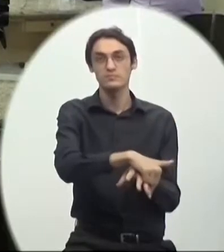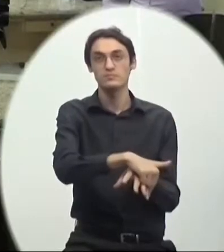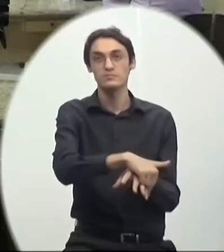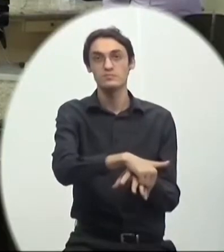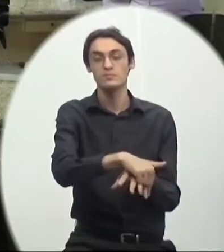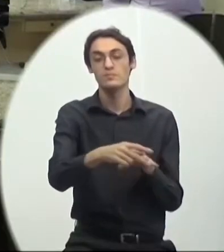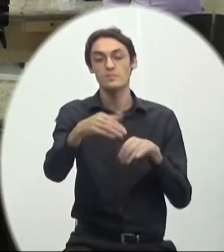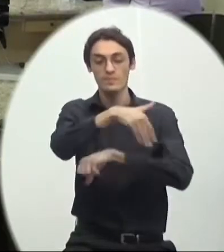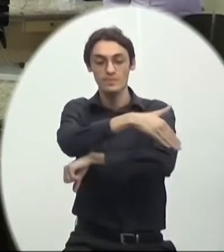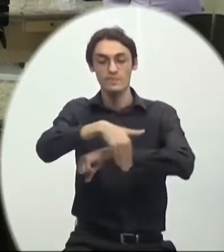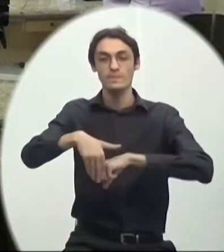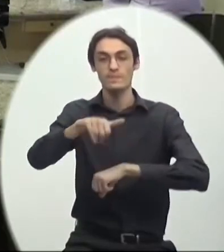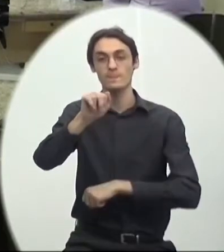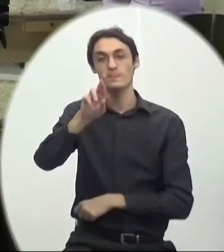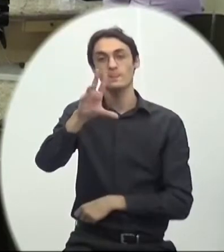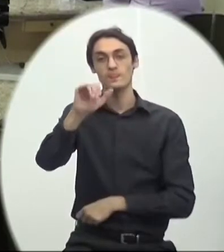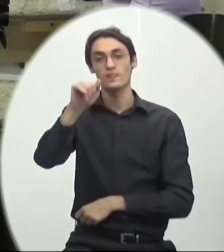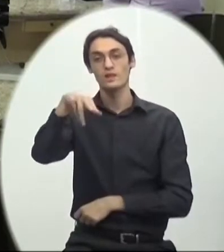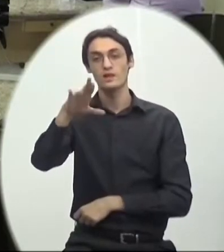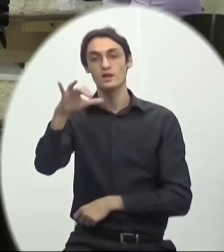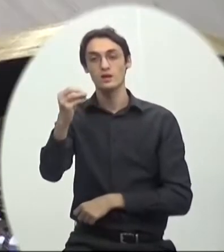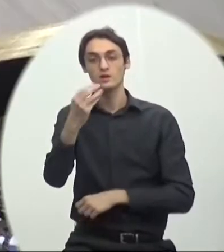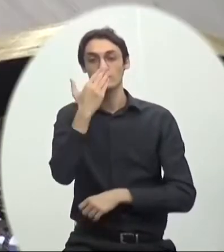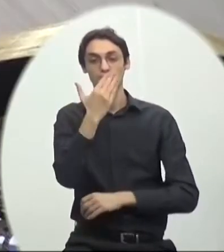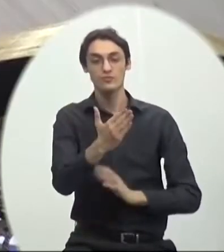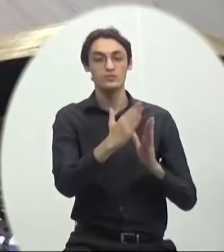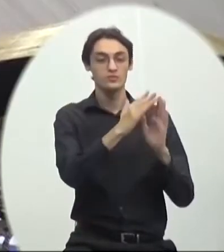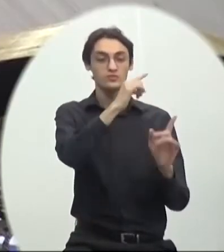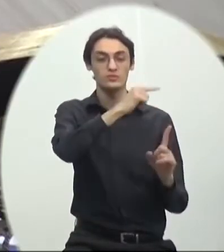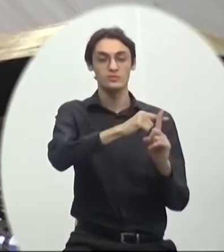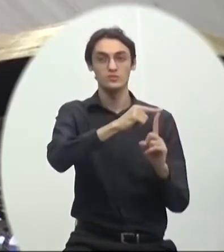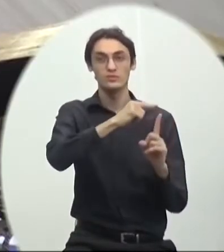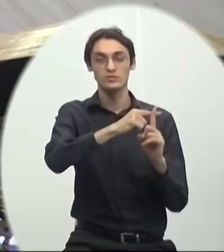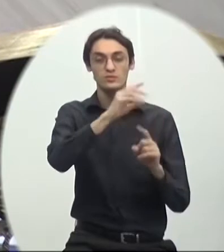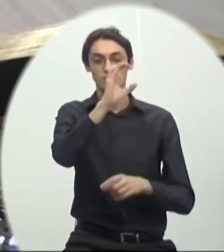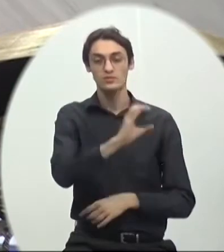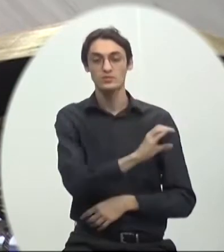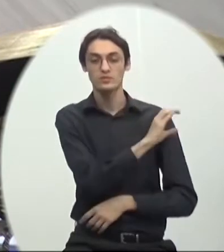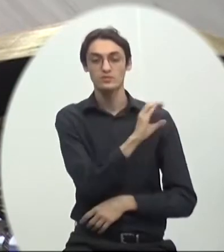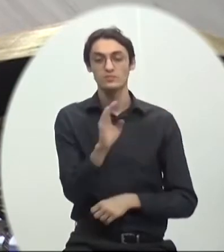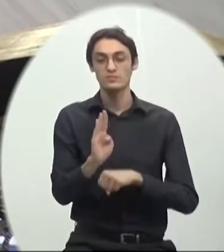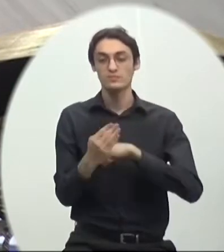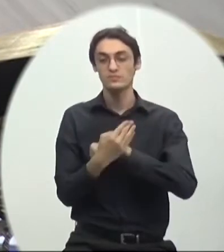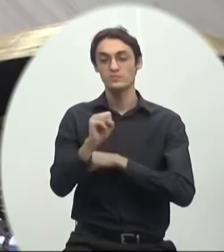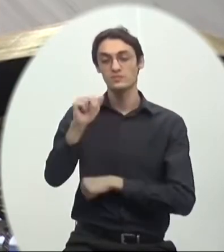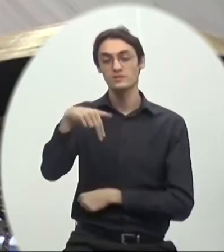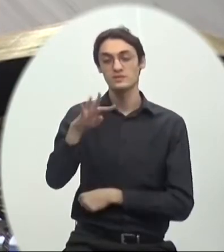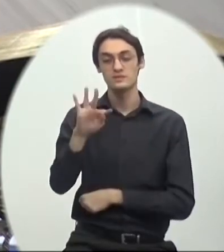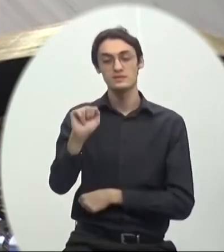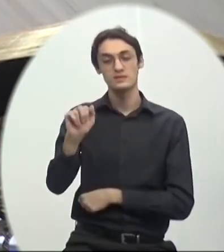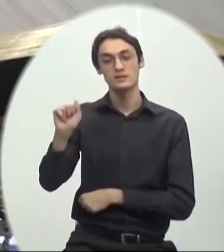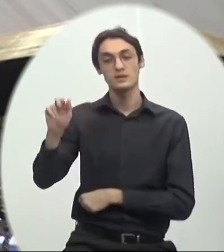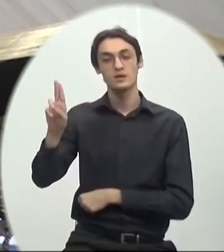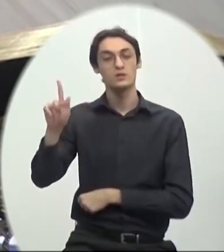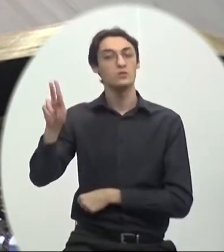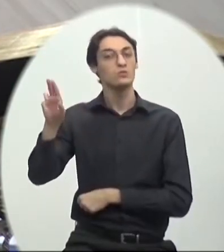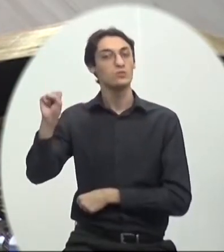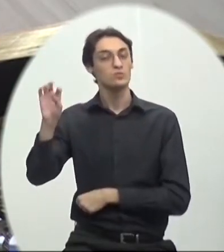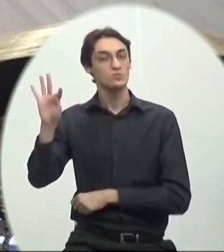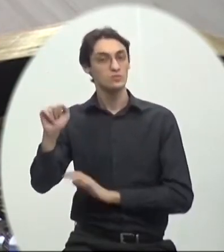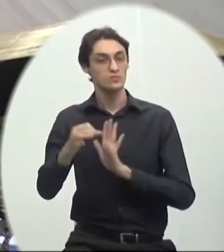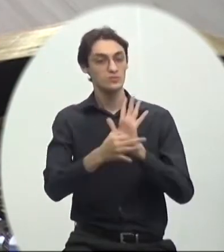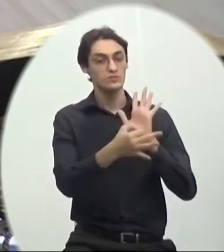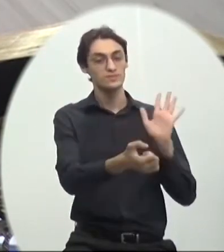pedestre na rua Arcângelo Meller, de frente à Igreja Católica, bairro Santa Augusta. Indicação